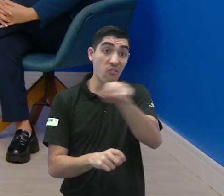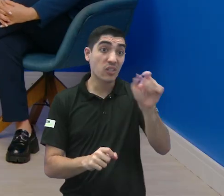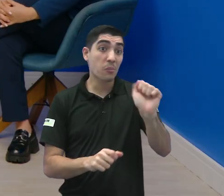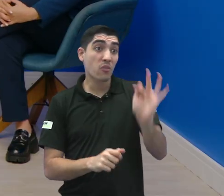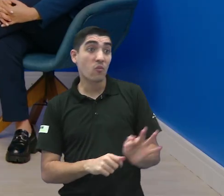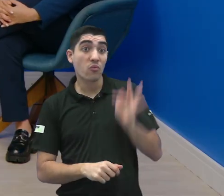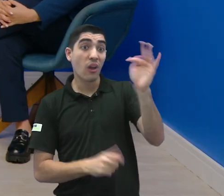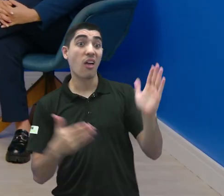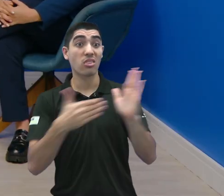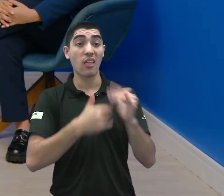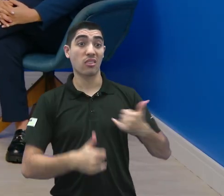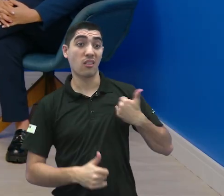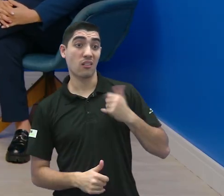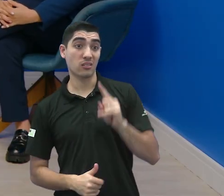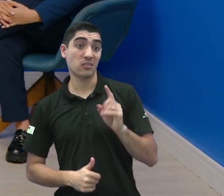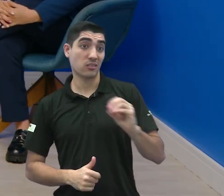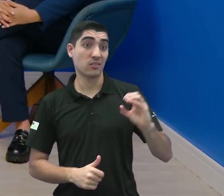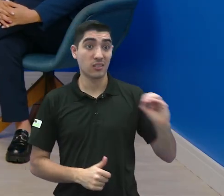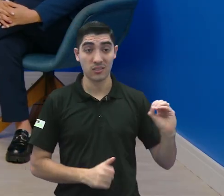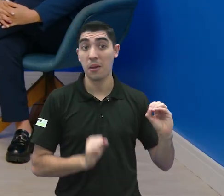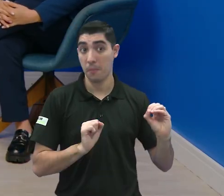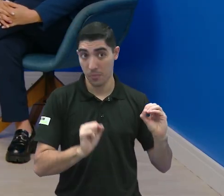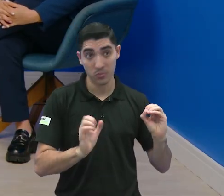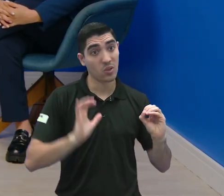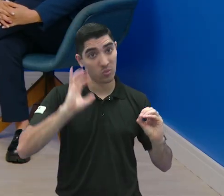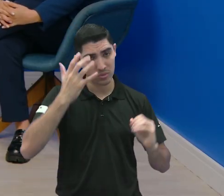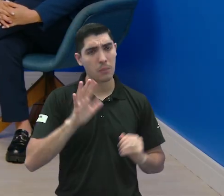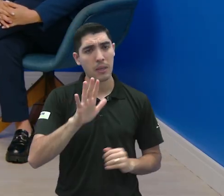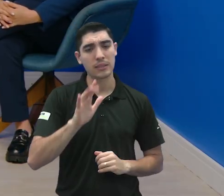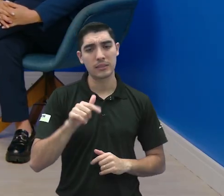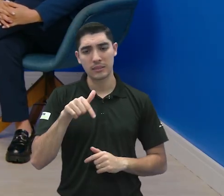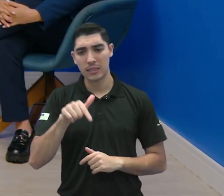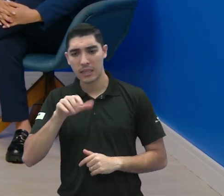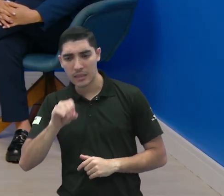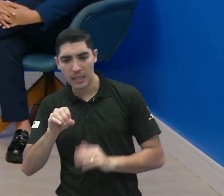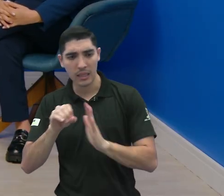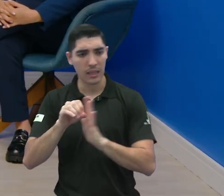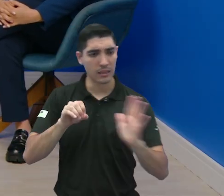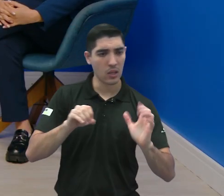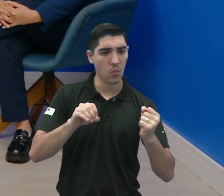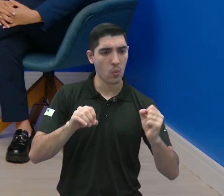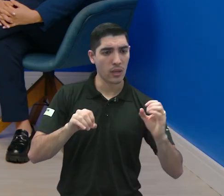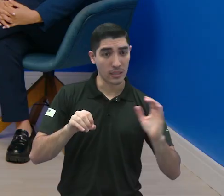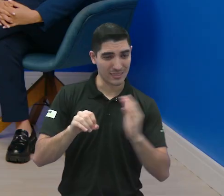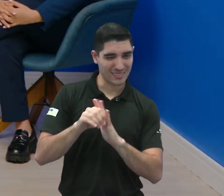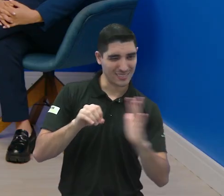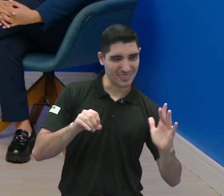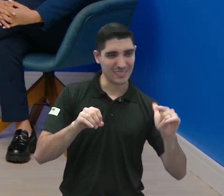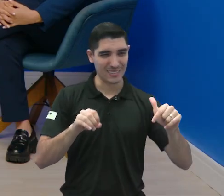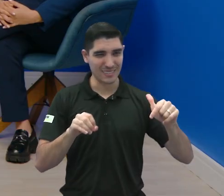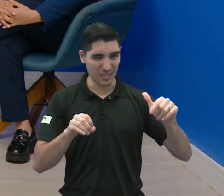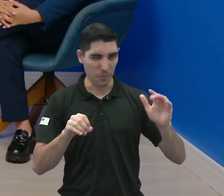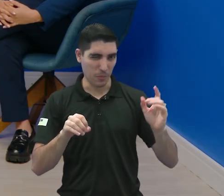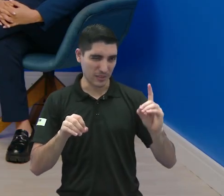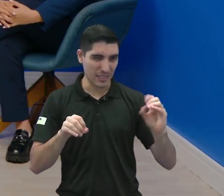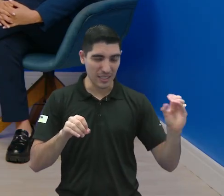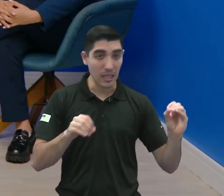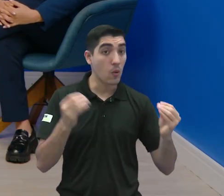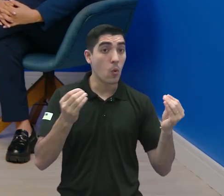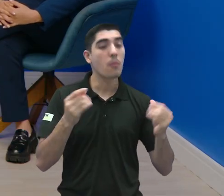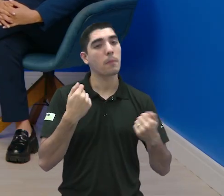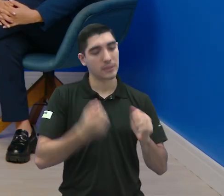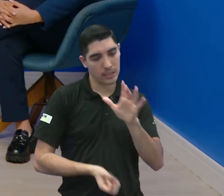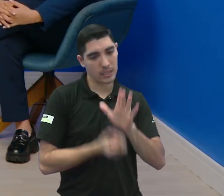100 anos. O que vai acontecer entre 70 e 100 anos? Vai precisar de muita política pública